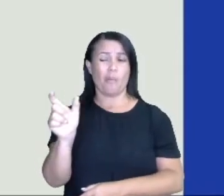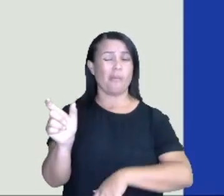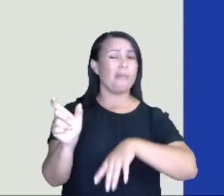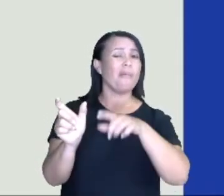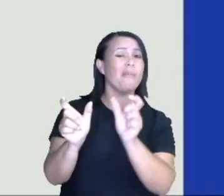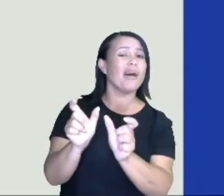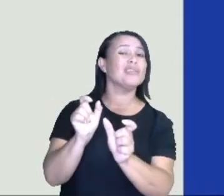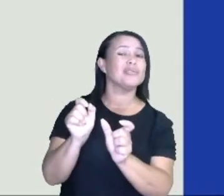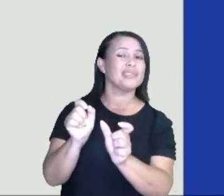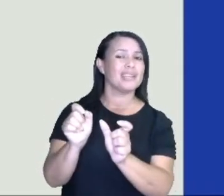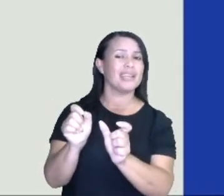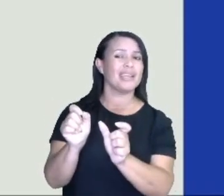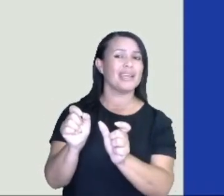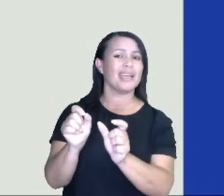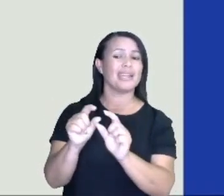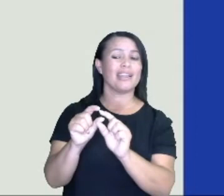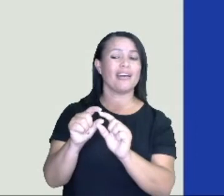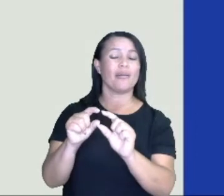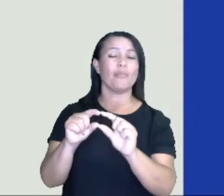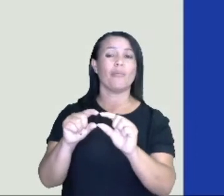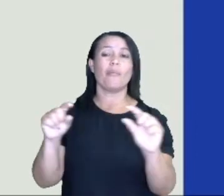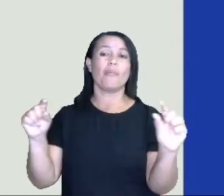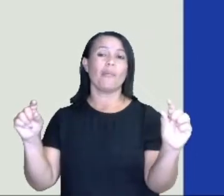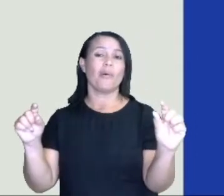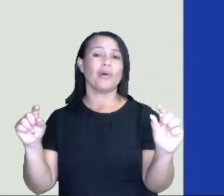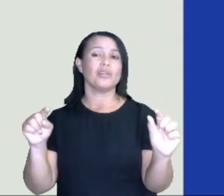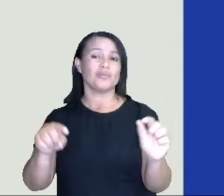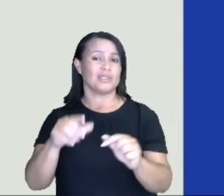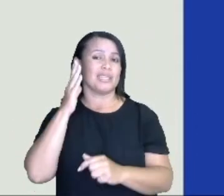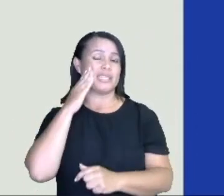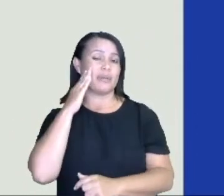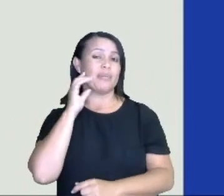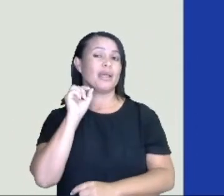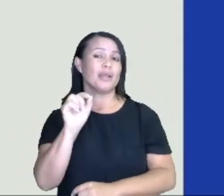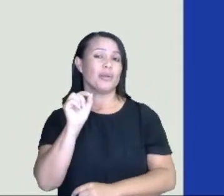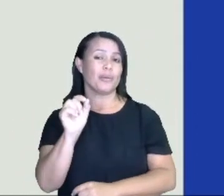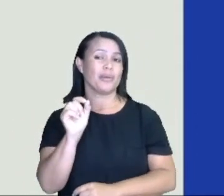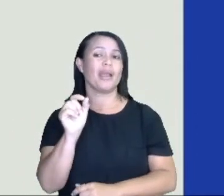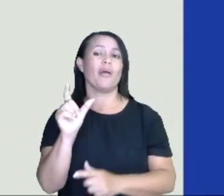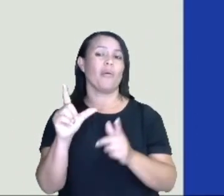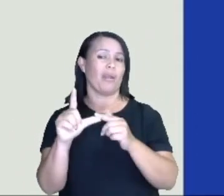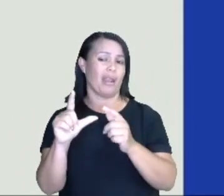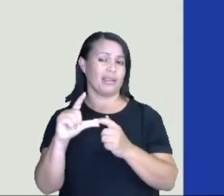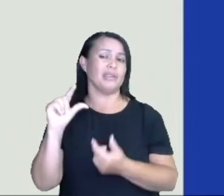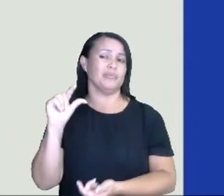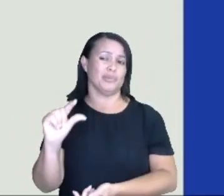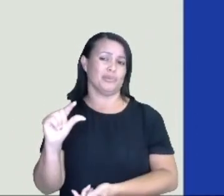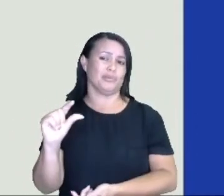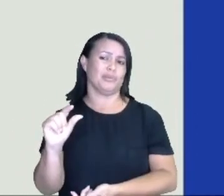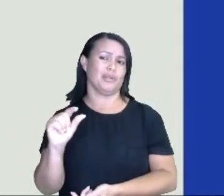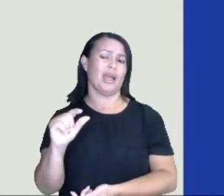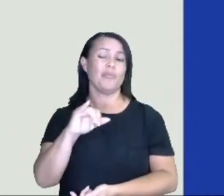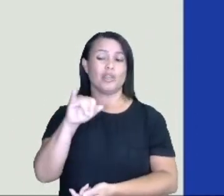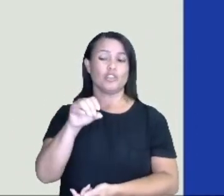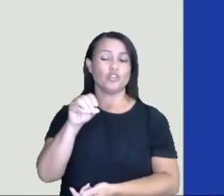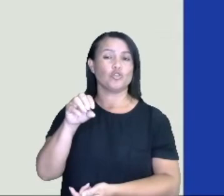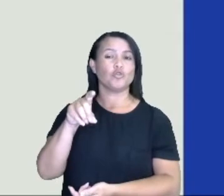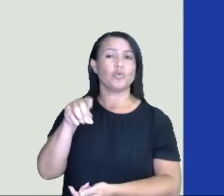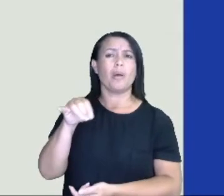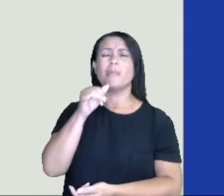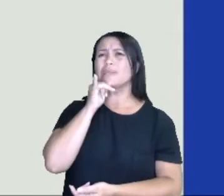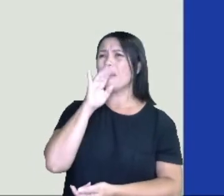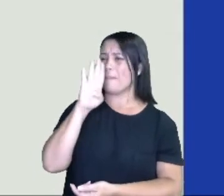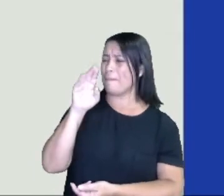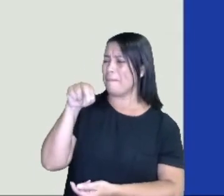é composto, aí sim se grafa-se com a letra minúscula. Banho-Maria.